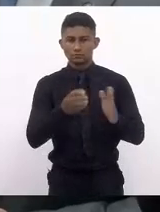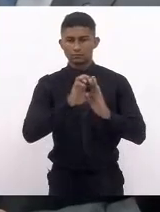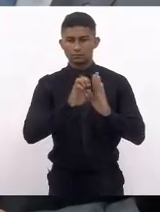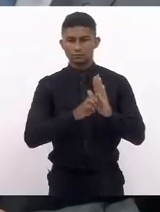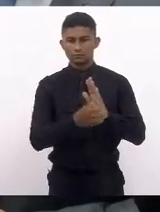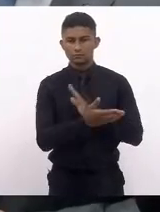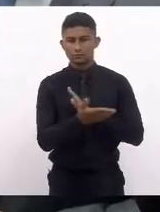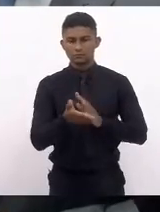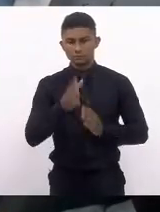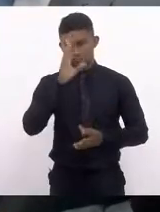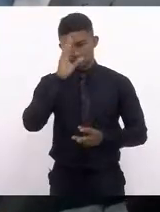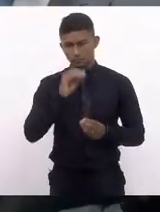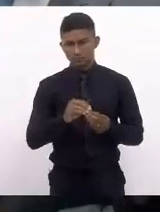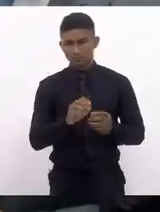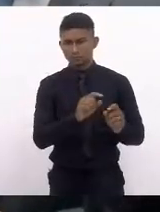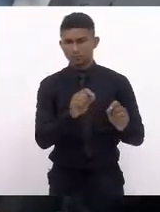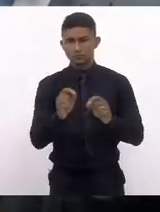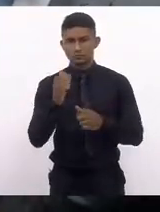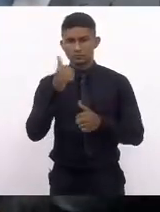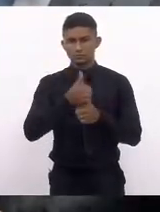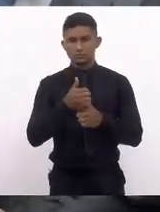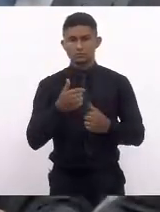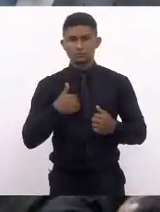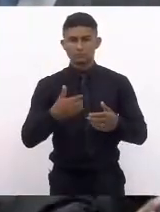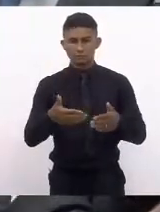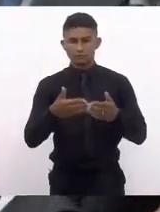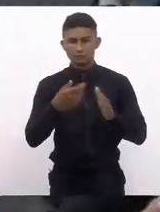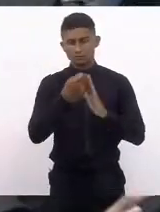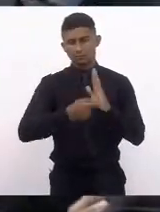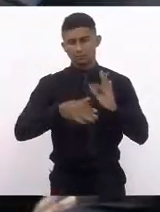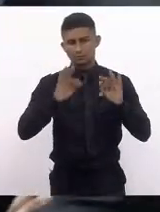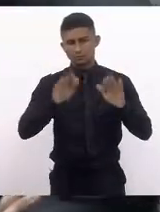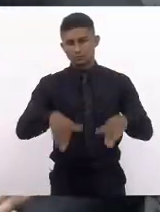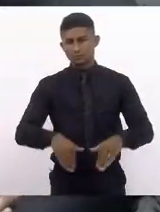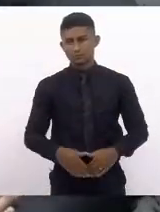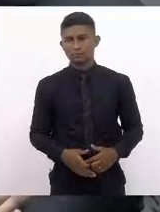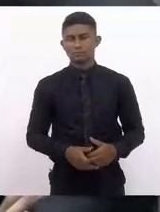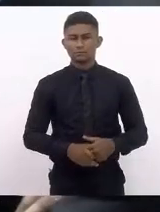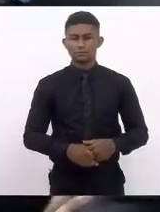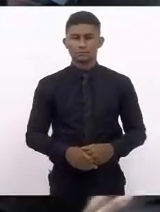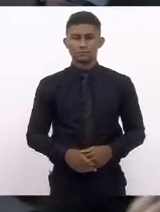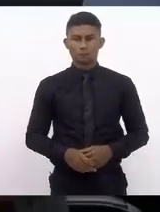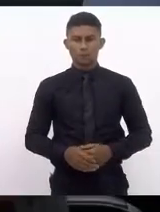emendas concluindo o substitutivo pedindo forma final de redação